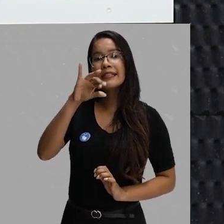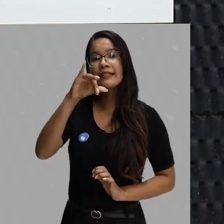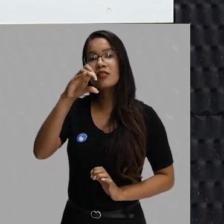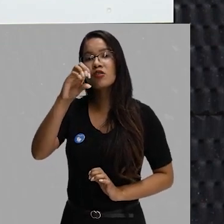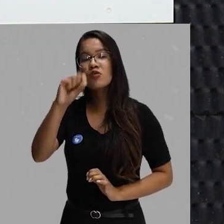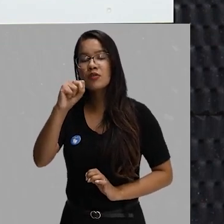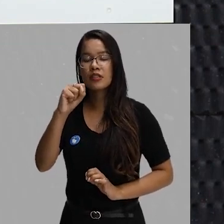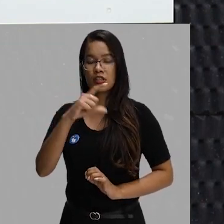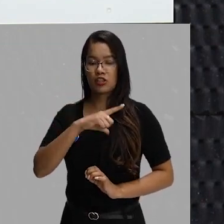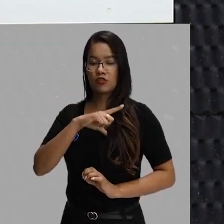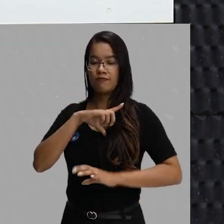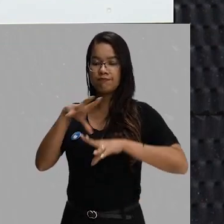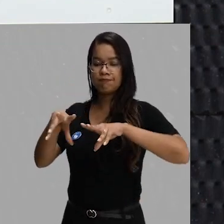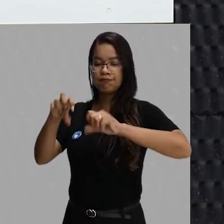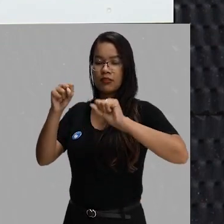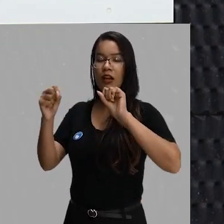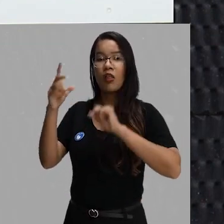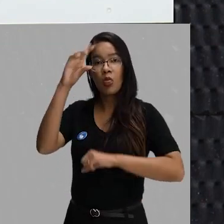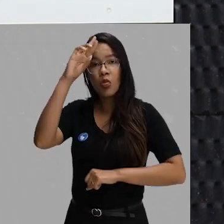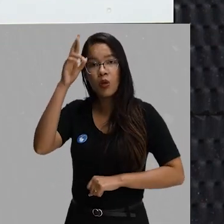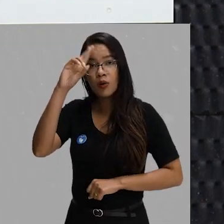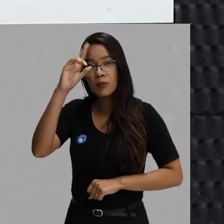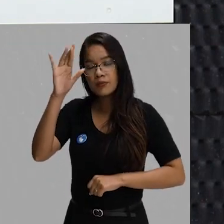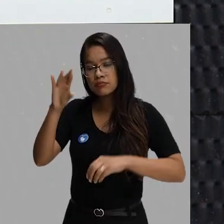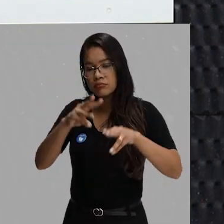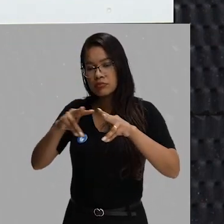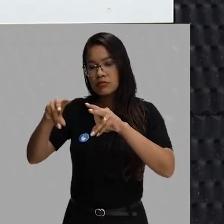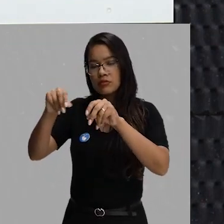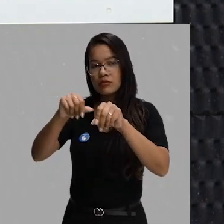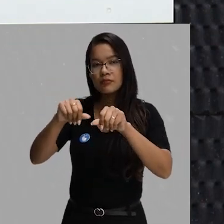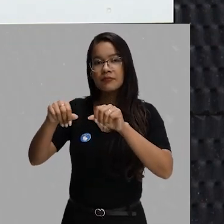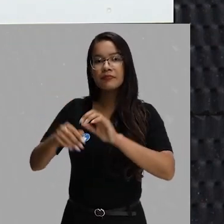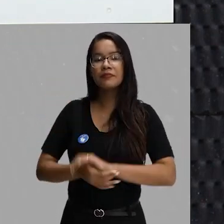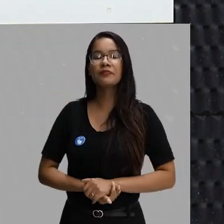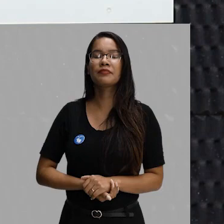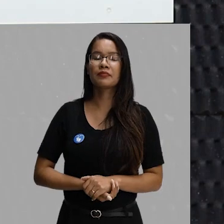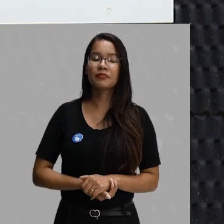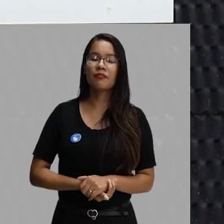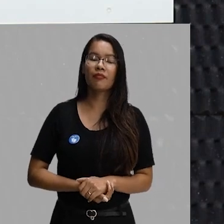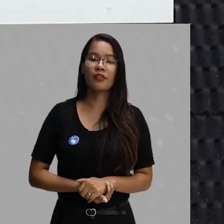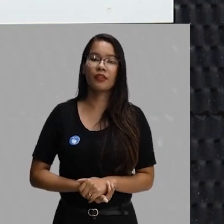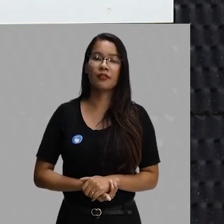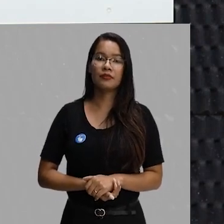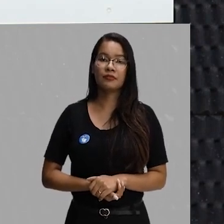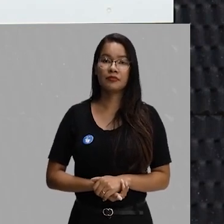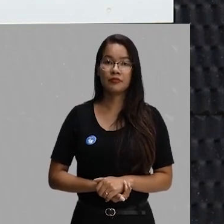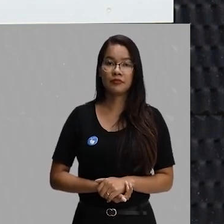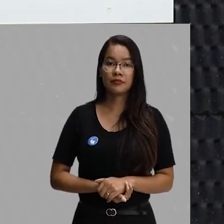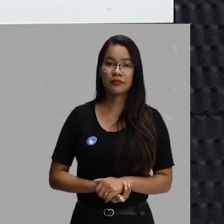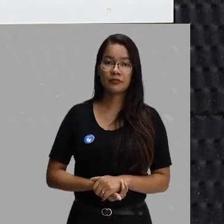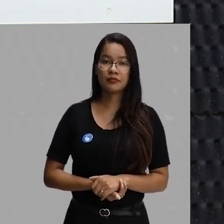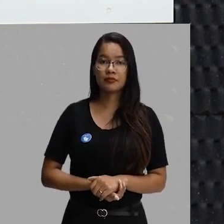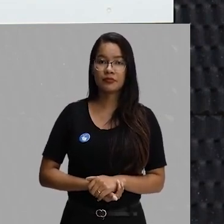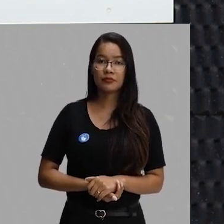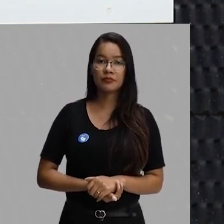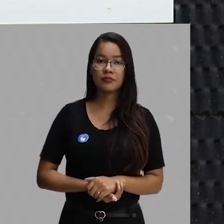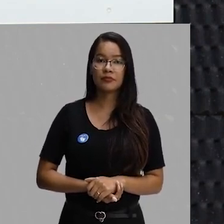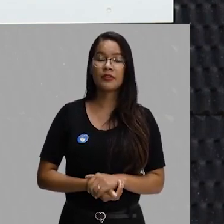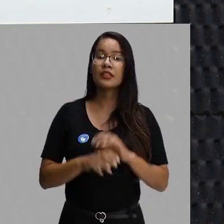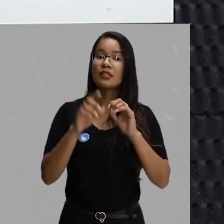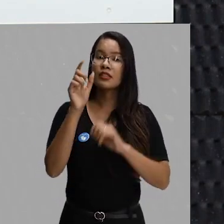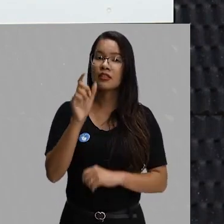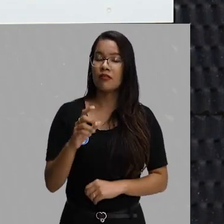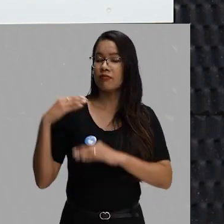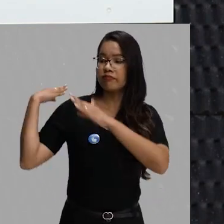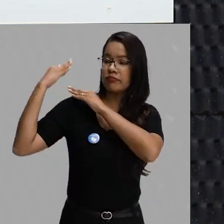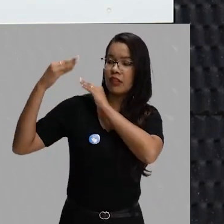terra. Os patrícios, eles são descendentes dos primeiros romanos. Eles são descendentes dos latinos. Tá? Eles são descendentes